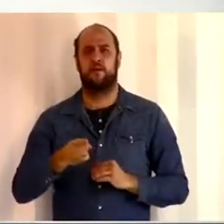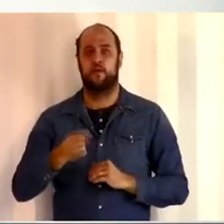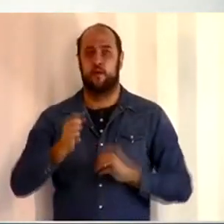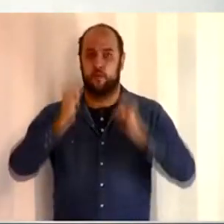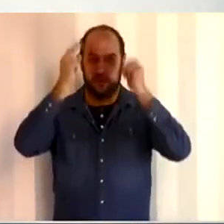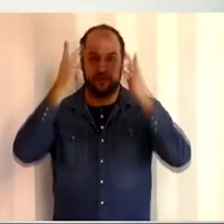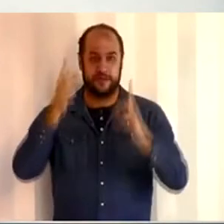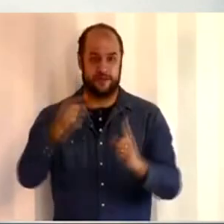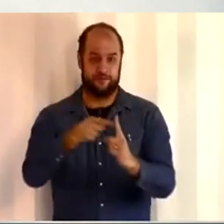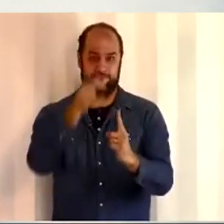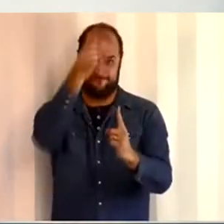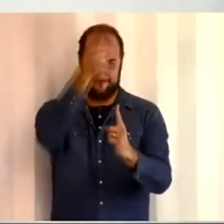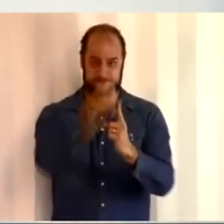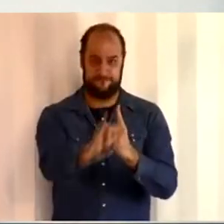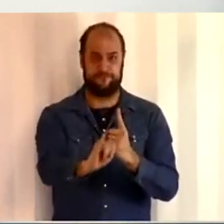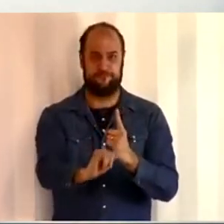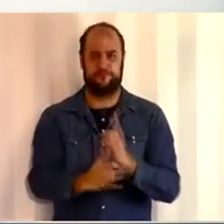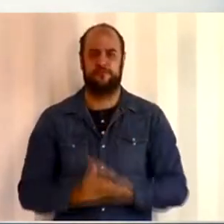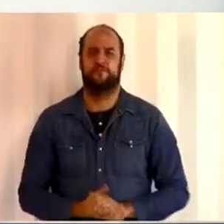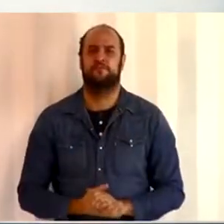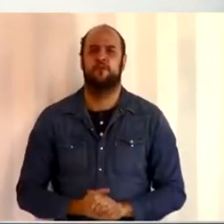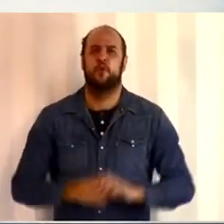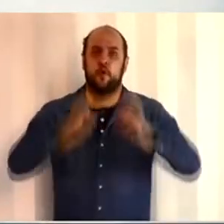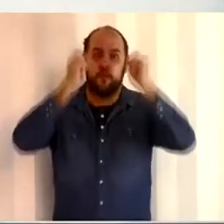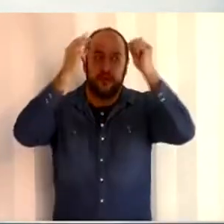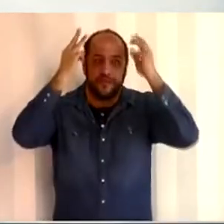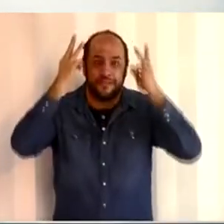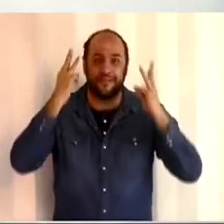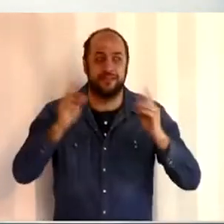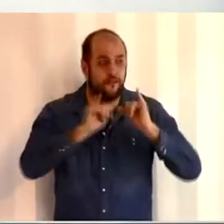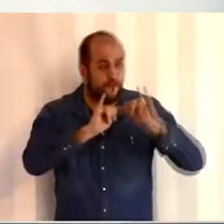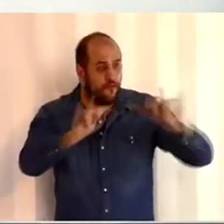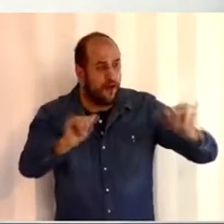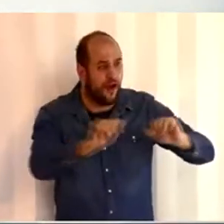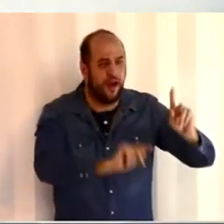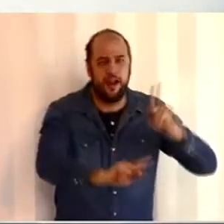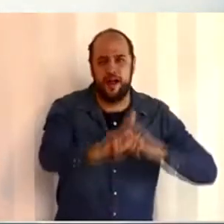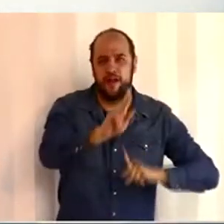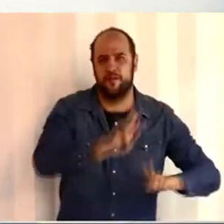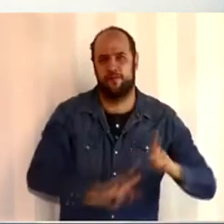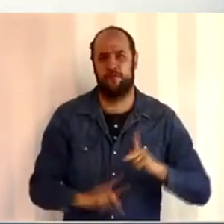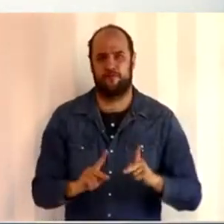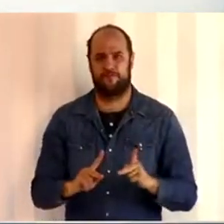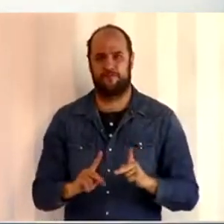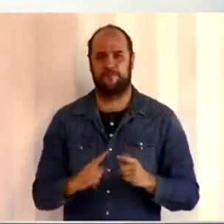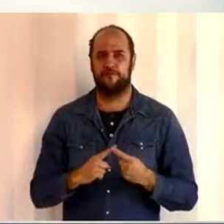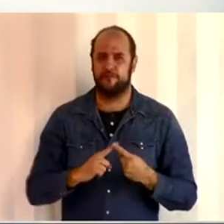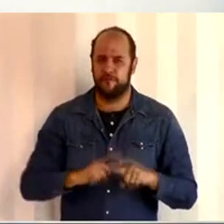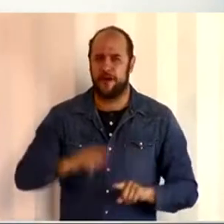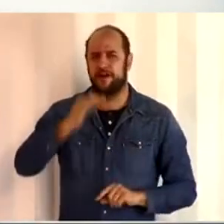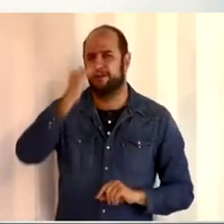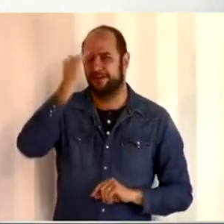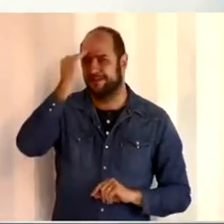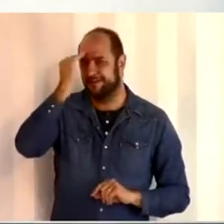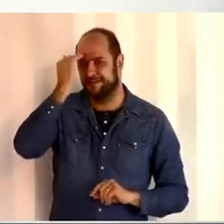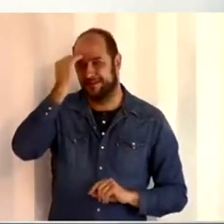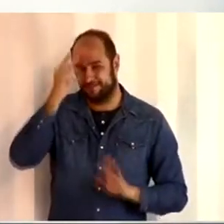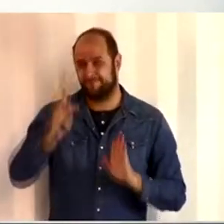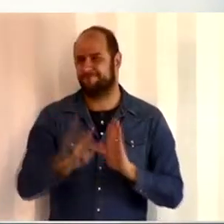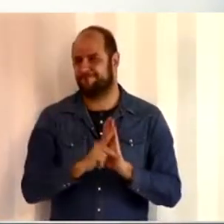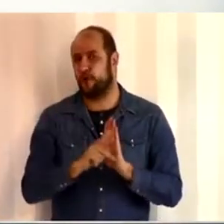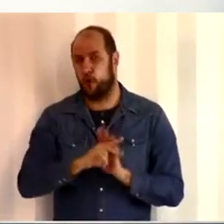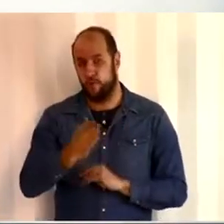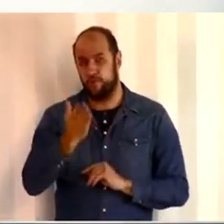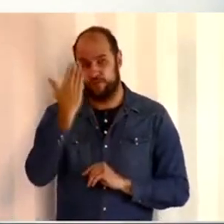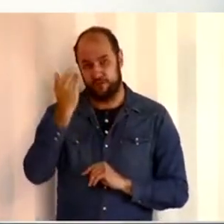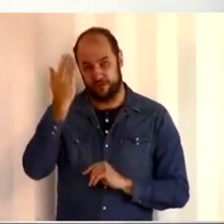Moisés. Moisés é o interlocutor, Moisés é o mensageiro, Moisés é o líder, mas ele tem consciência. Ele mesmo disse, como já